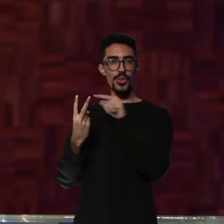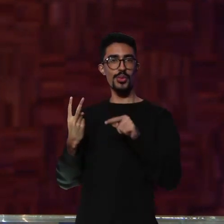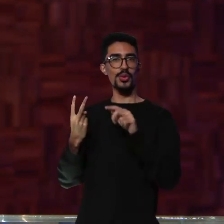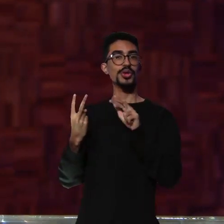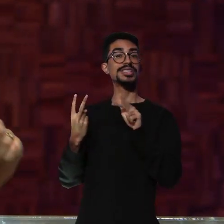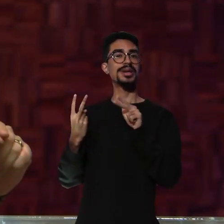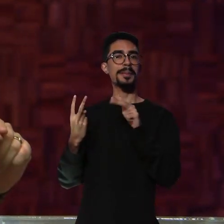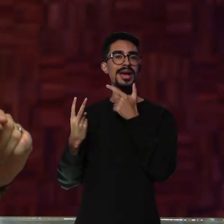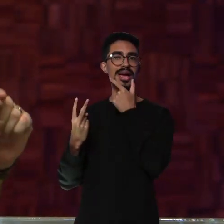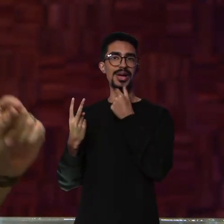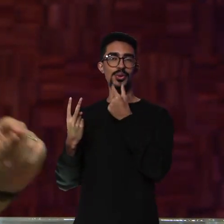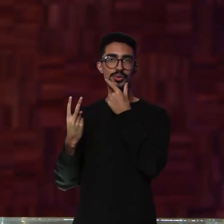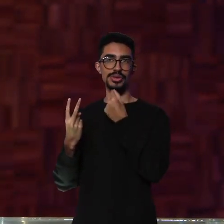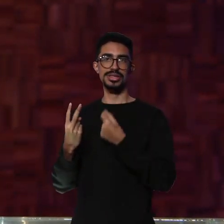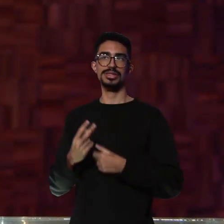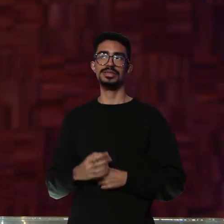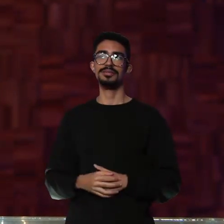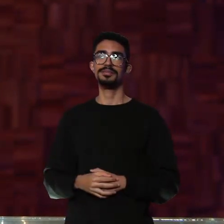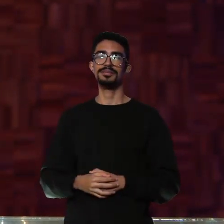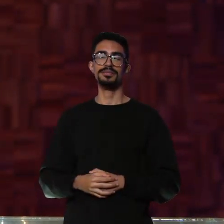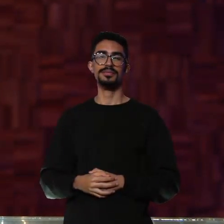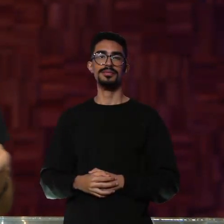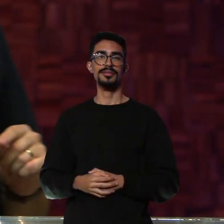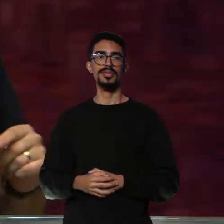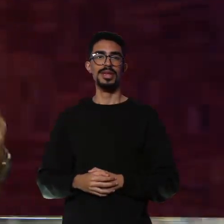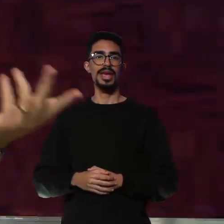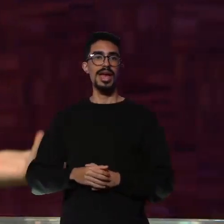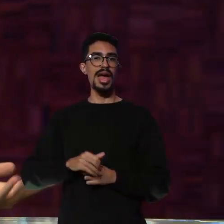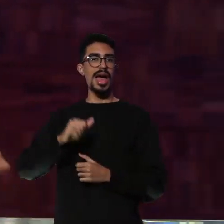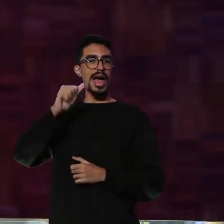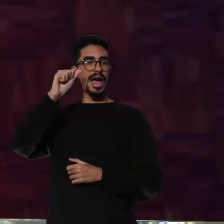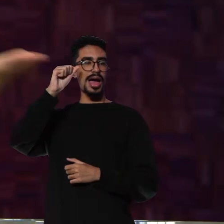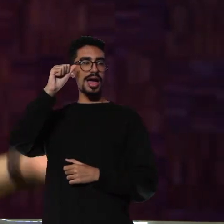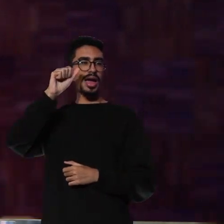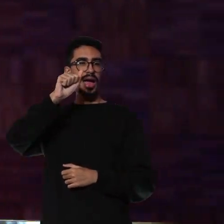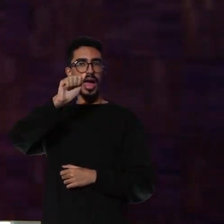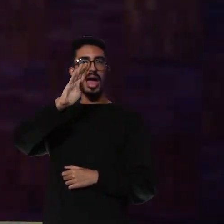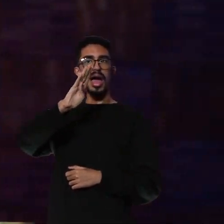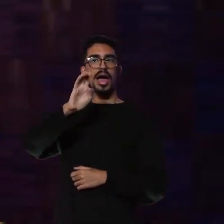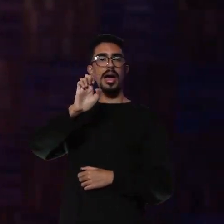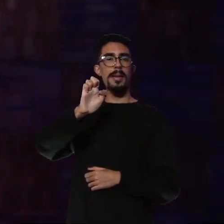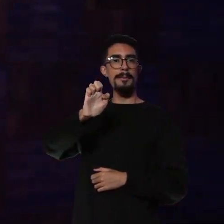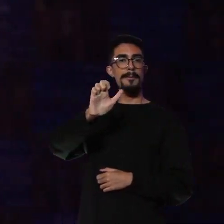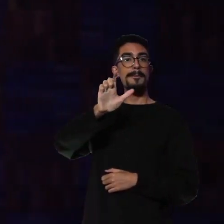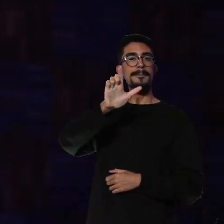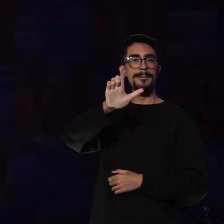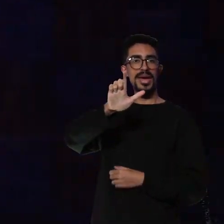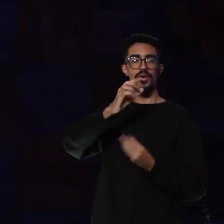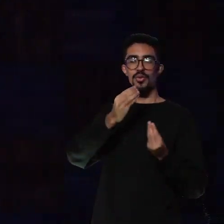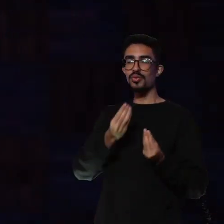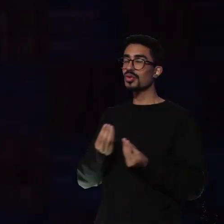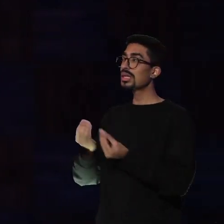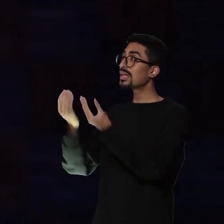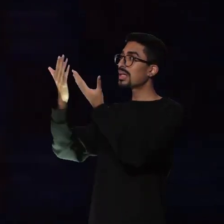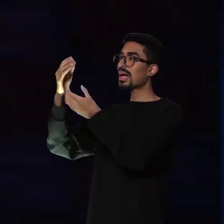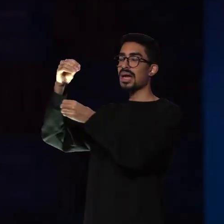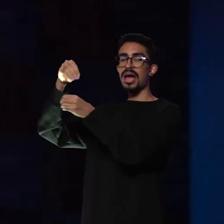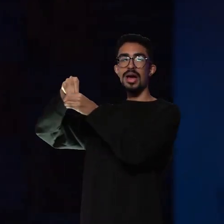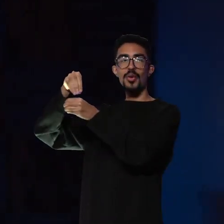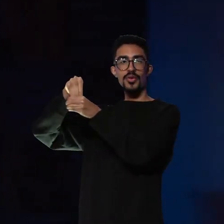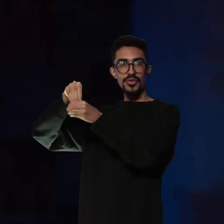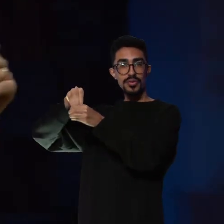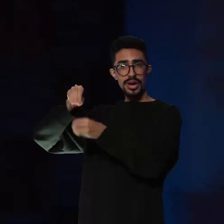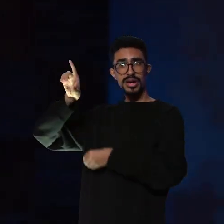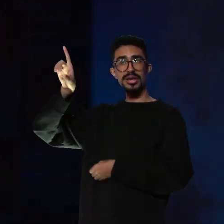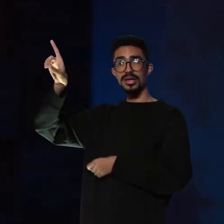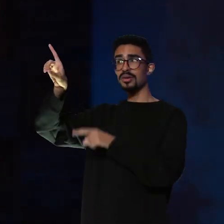ele nem olhou para a oferta de Caim. Por quê? Ele não precisava olhar porque já sabia o coração dele. Mas a disputa de Caim com relação a Abel